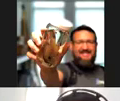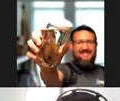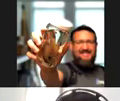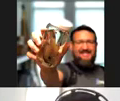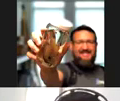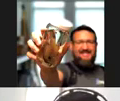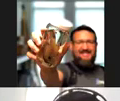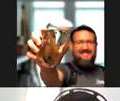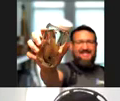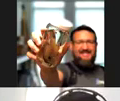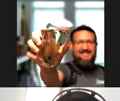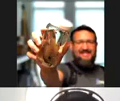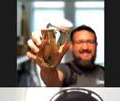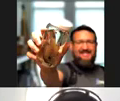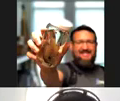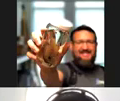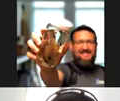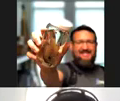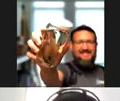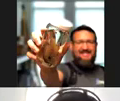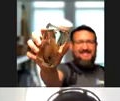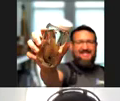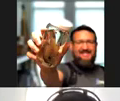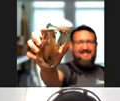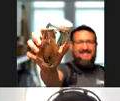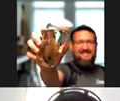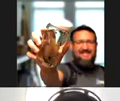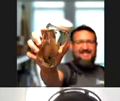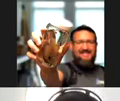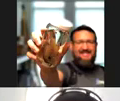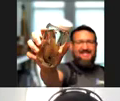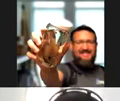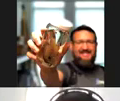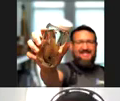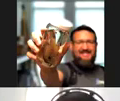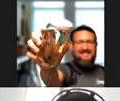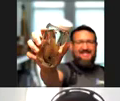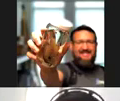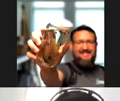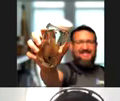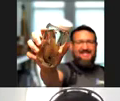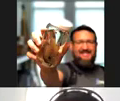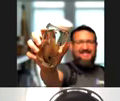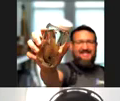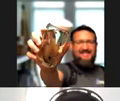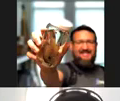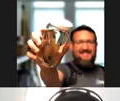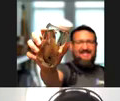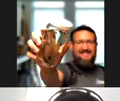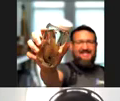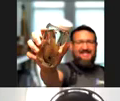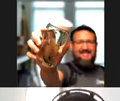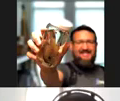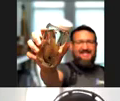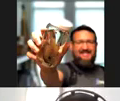são infectados e aí, depois que eles são infectados, tem um período de incubação, onde ele começa a desenvolver os sintomas. E aí, nesse período aqui, ele já pode iniciar o